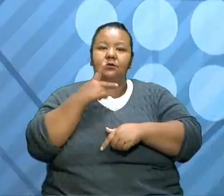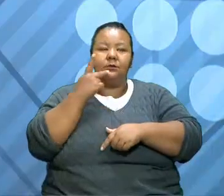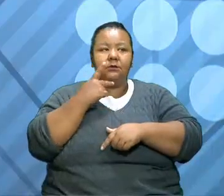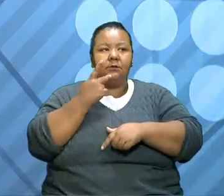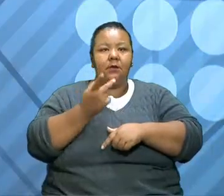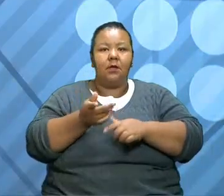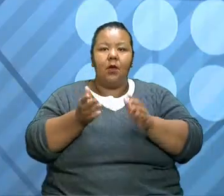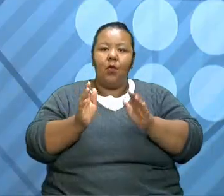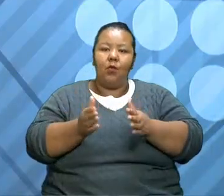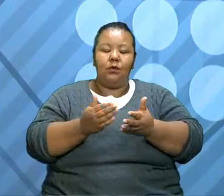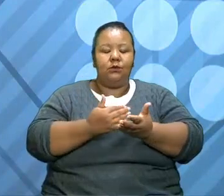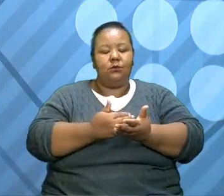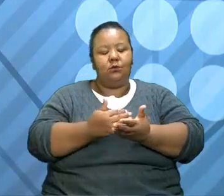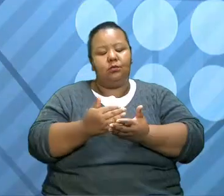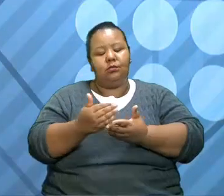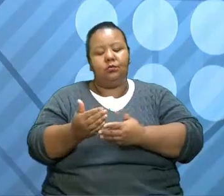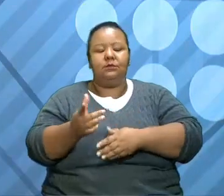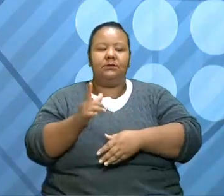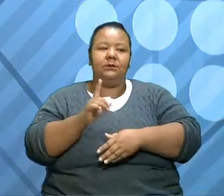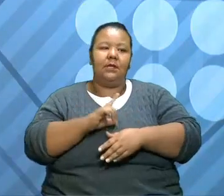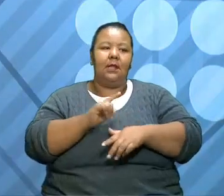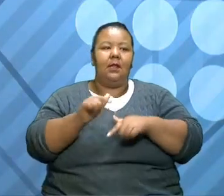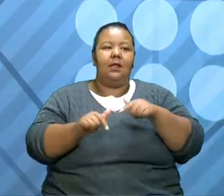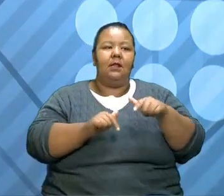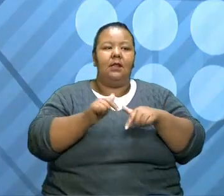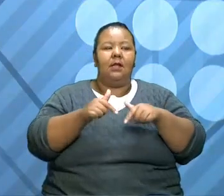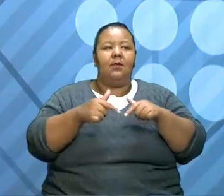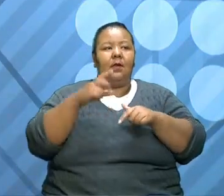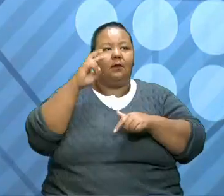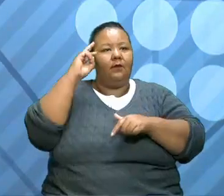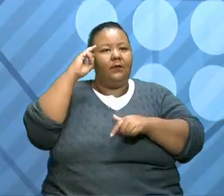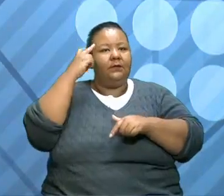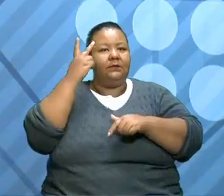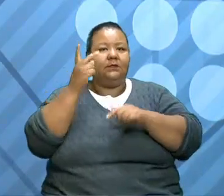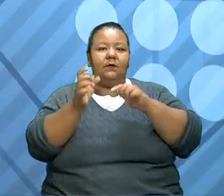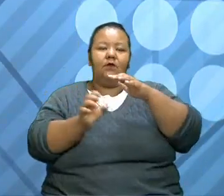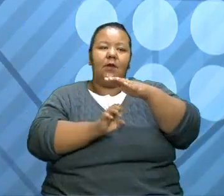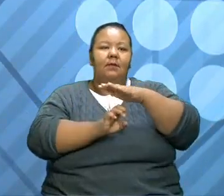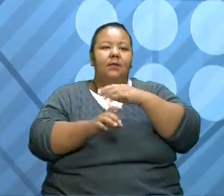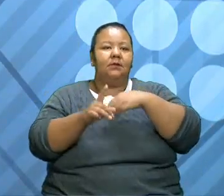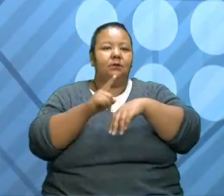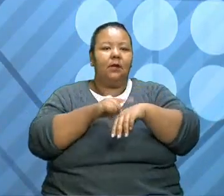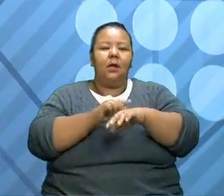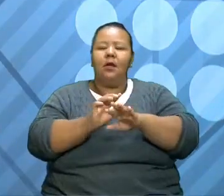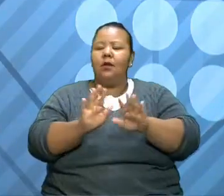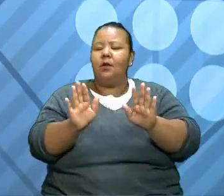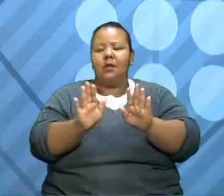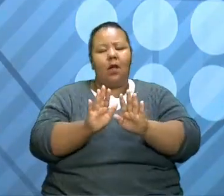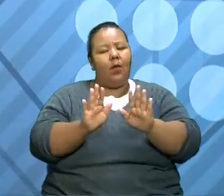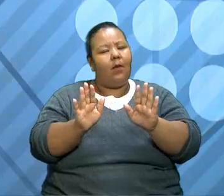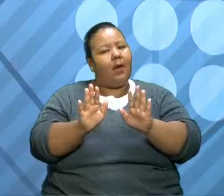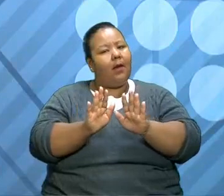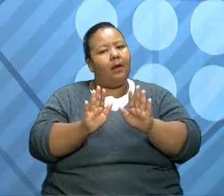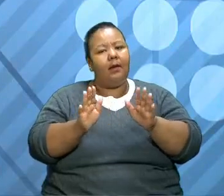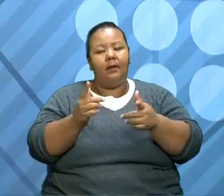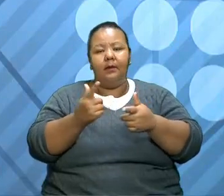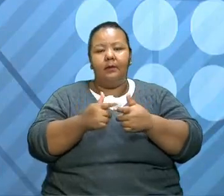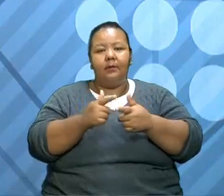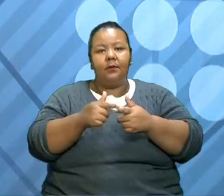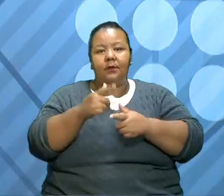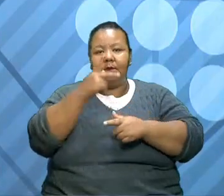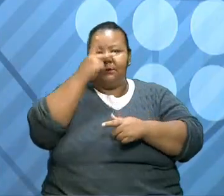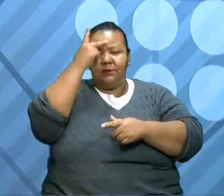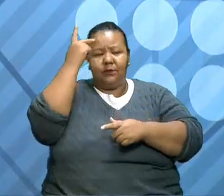a partir de hoje, nós temos um trabalho flexível na empresa, um horário flexível. Não é assim que funciona, porque as pessoas podem se